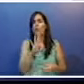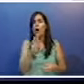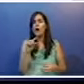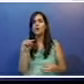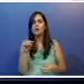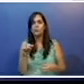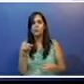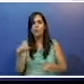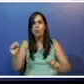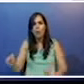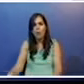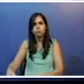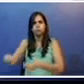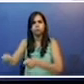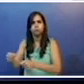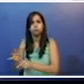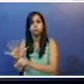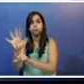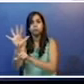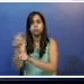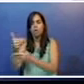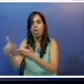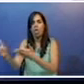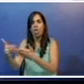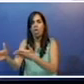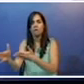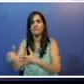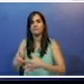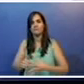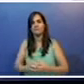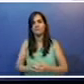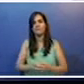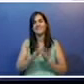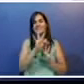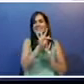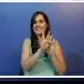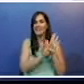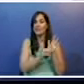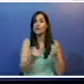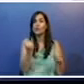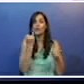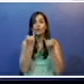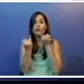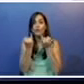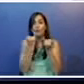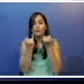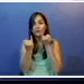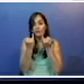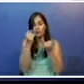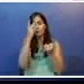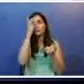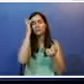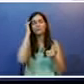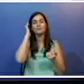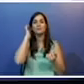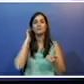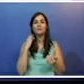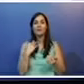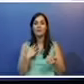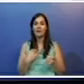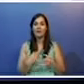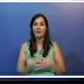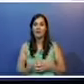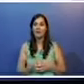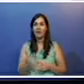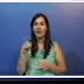4.200 botijões desperdiçados. Texto informativo. Saiu na